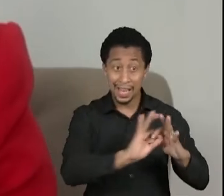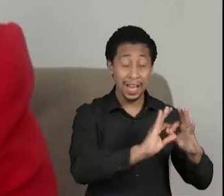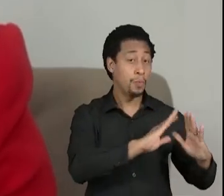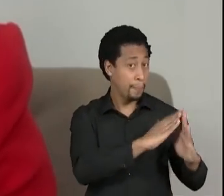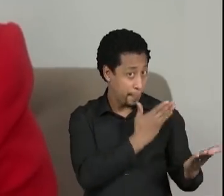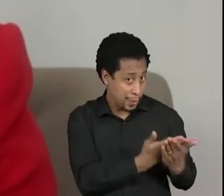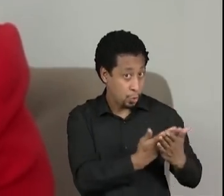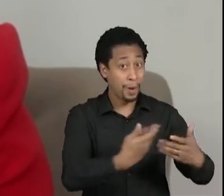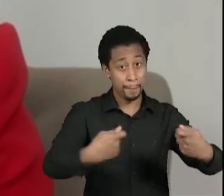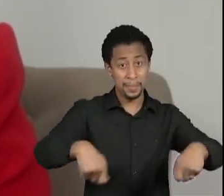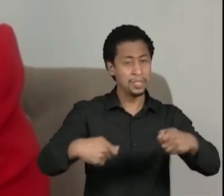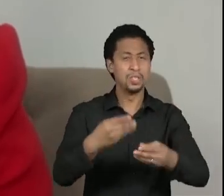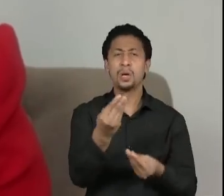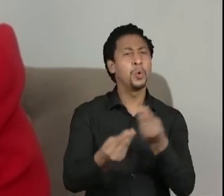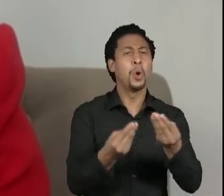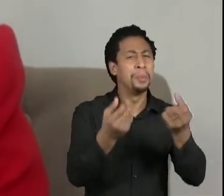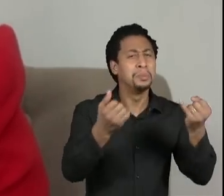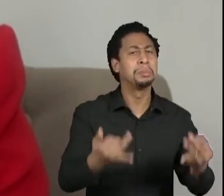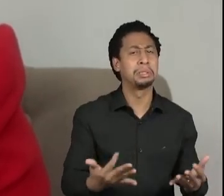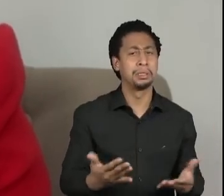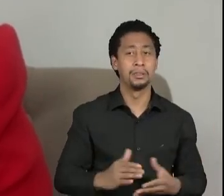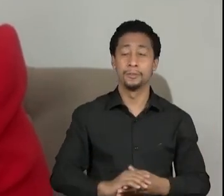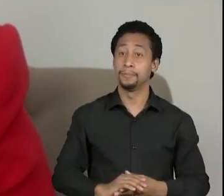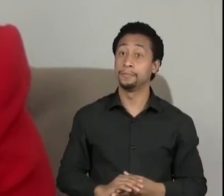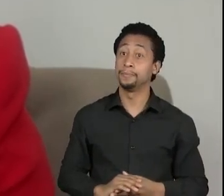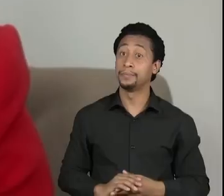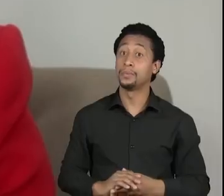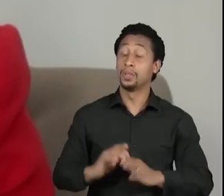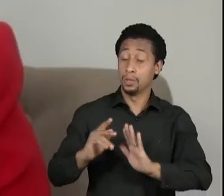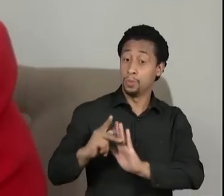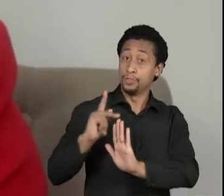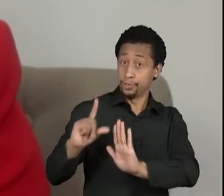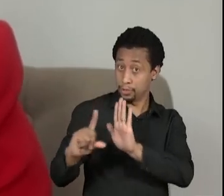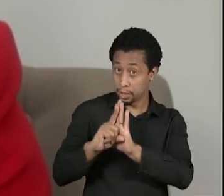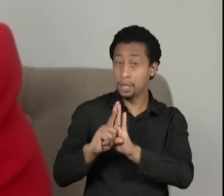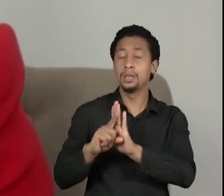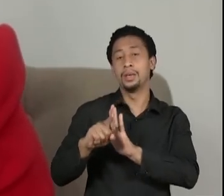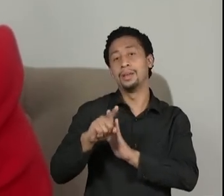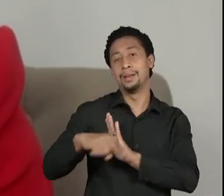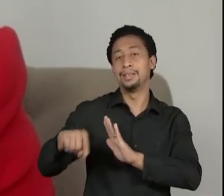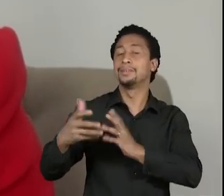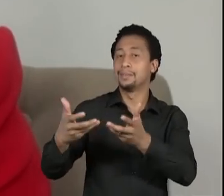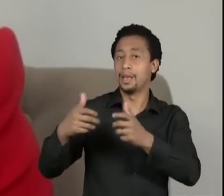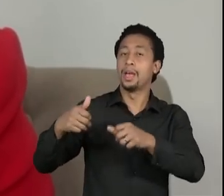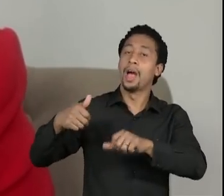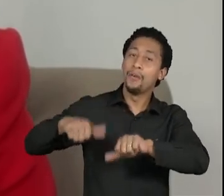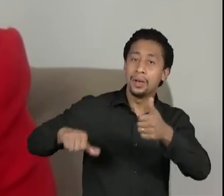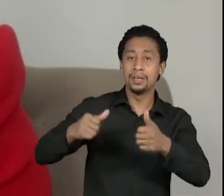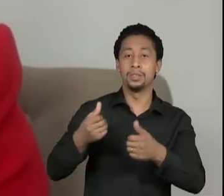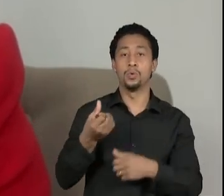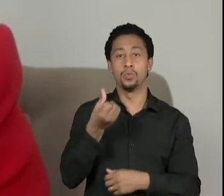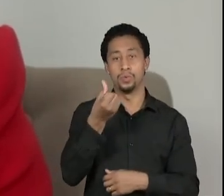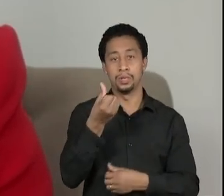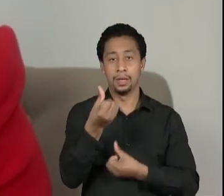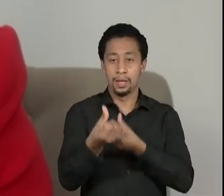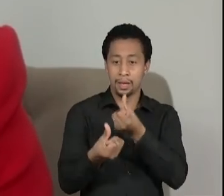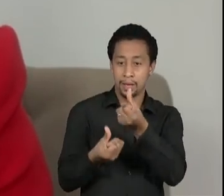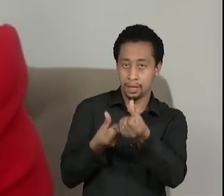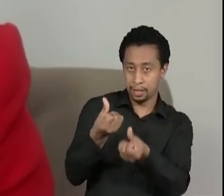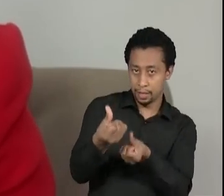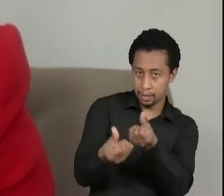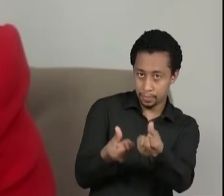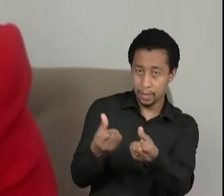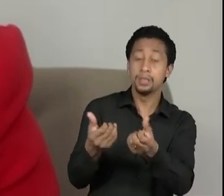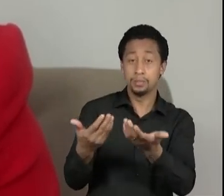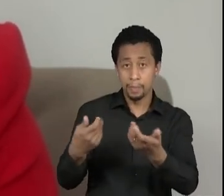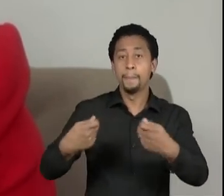No projeto, eles preveem algumas avaliações semestrais para as famílias, para as crianças, na verdade, né?